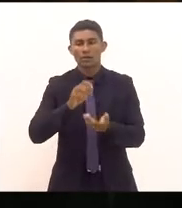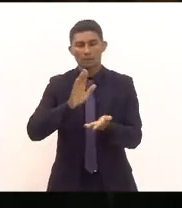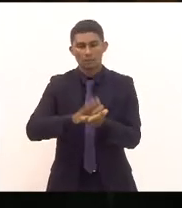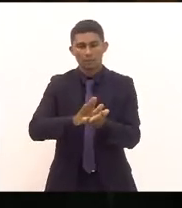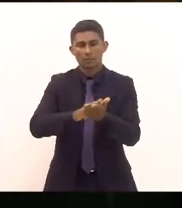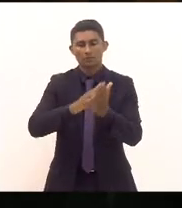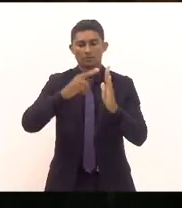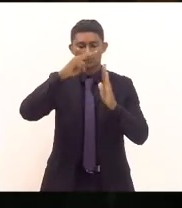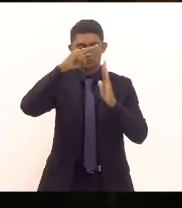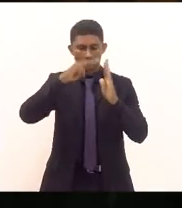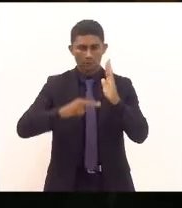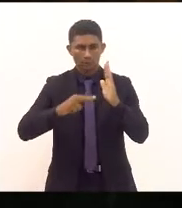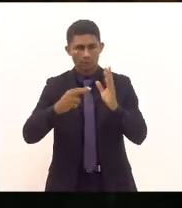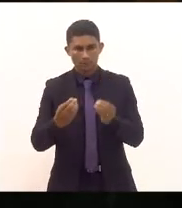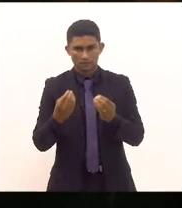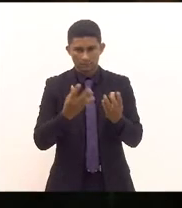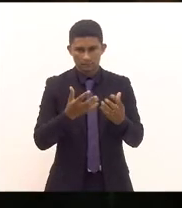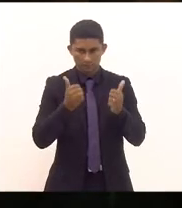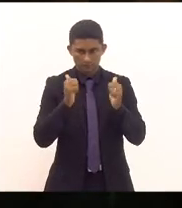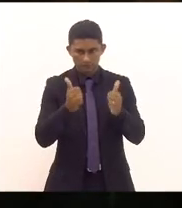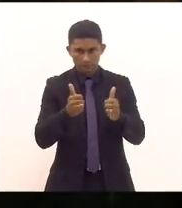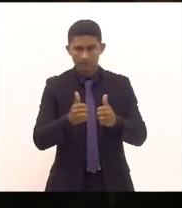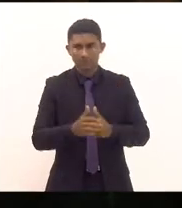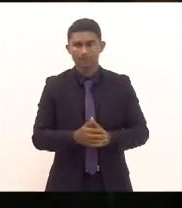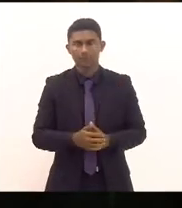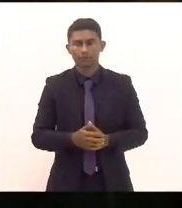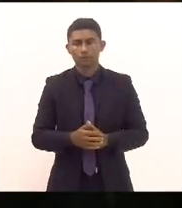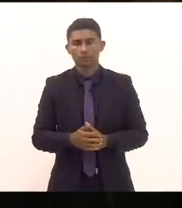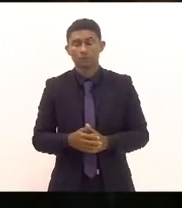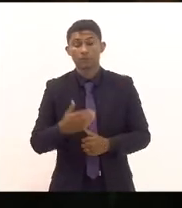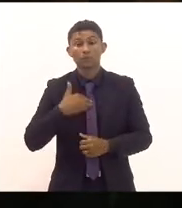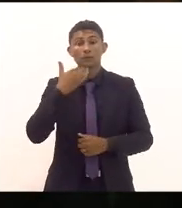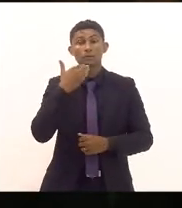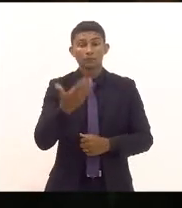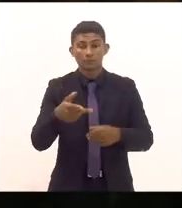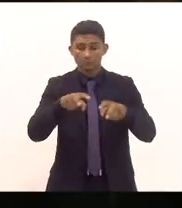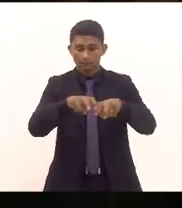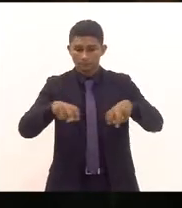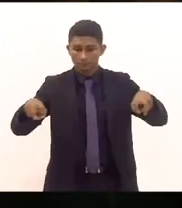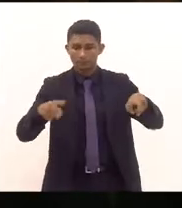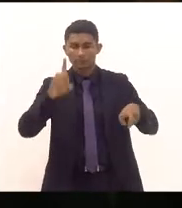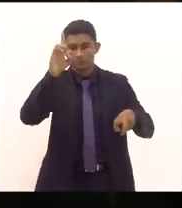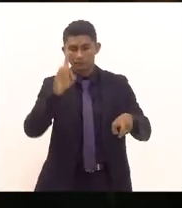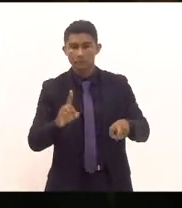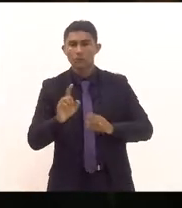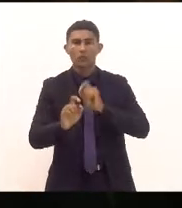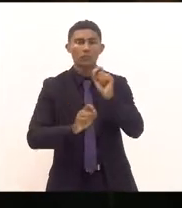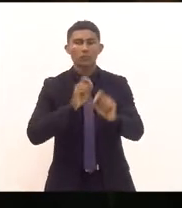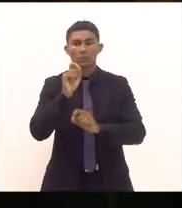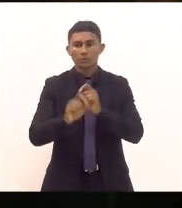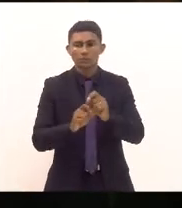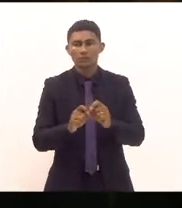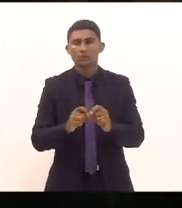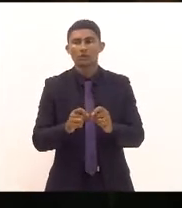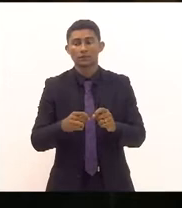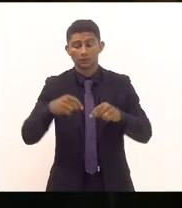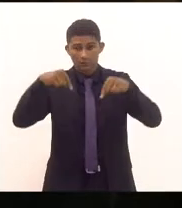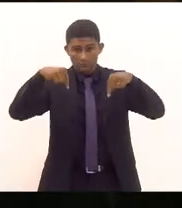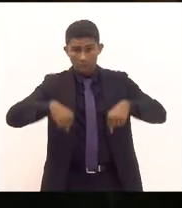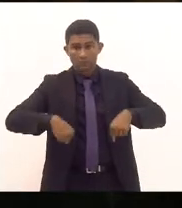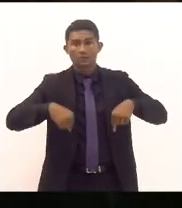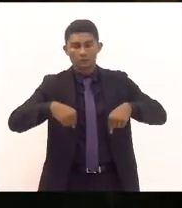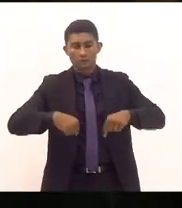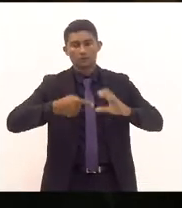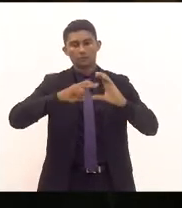faço a leitura e vou te entregar aqui requeiro à mesa diretora na forma regimental seja consignada nos registros